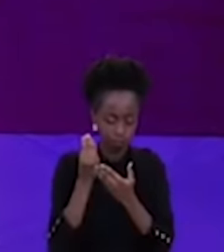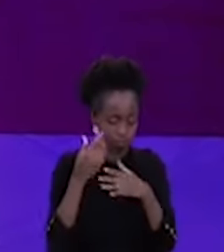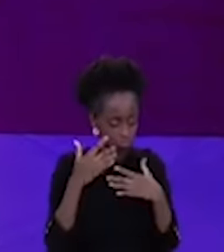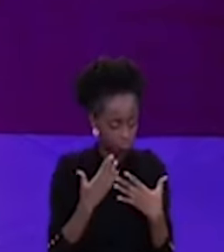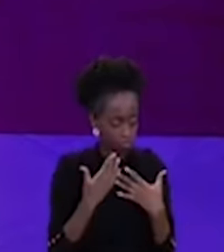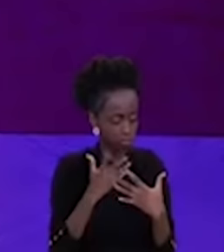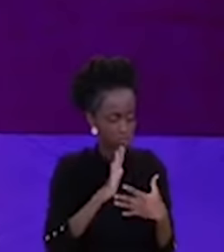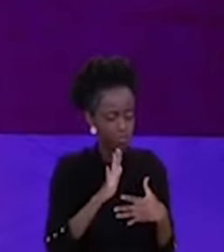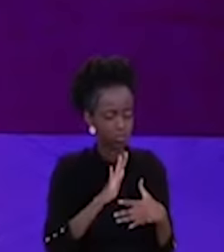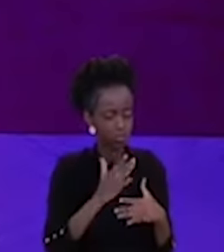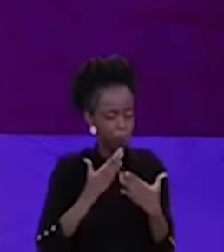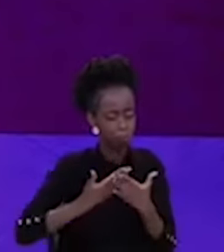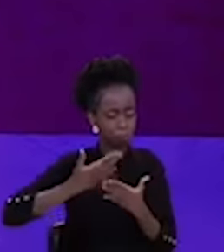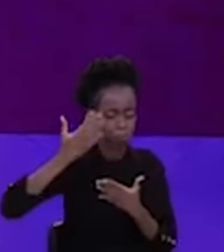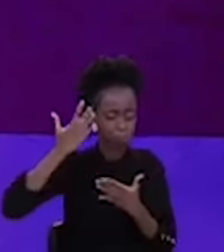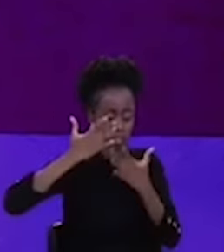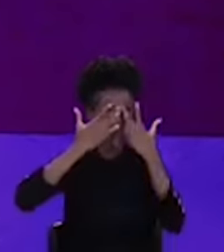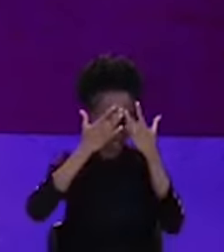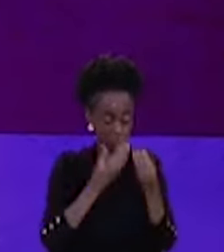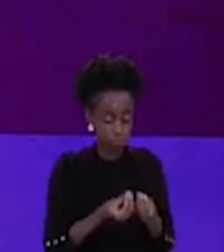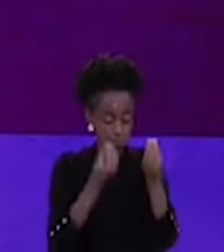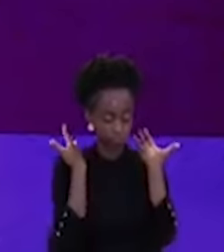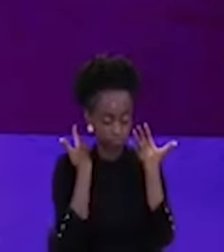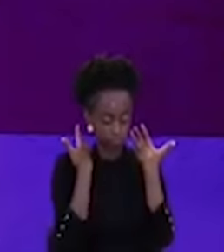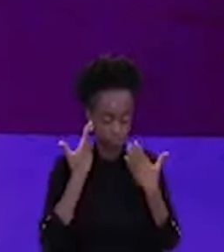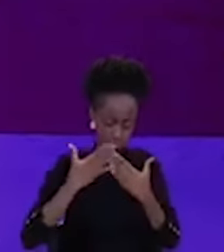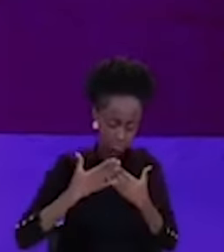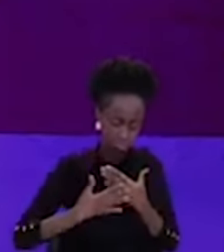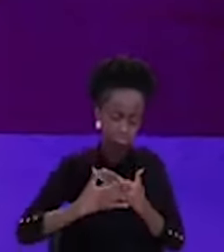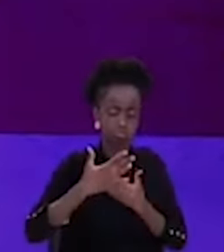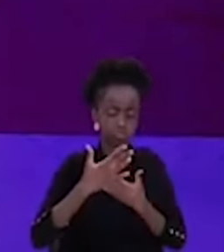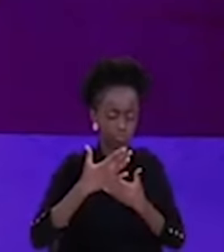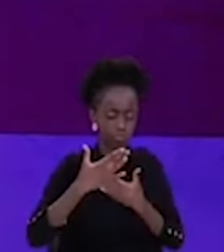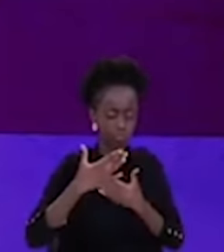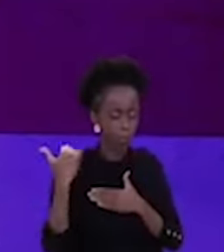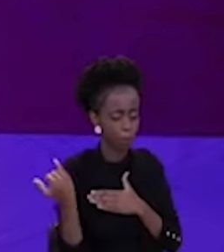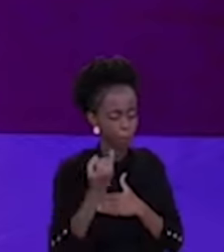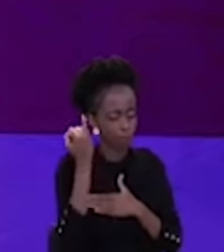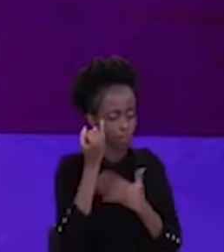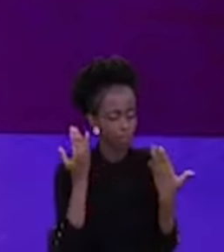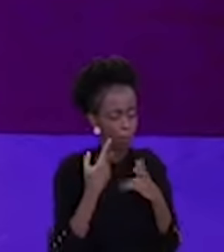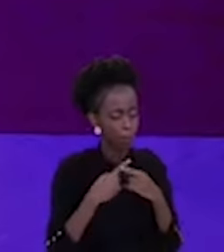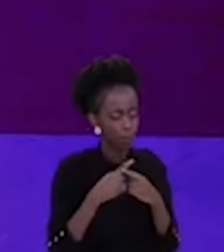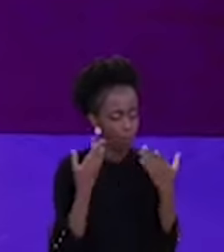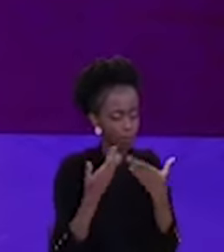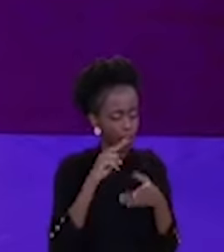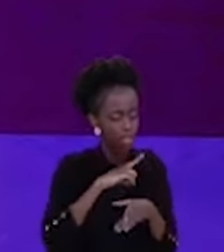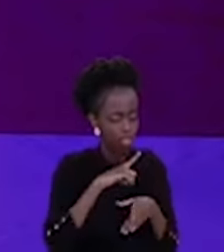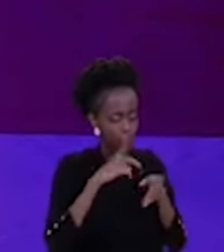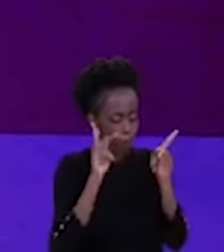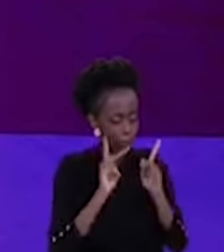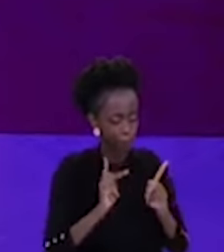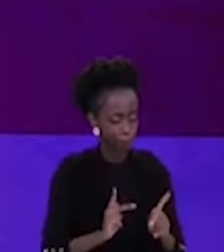Então já não fale mais do passado, porque agora, com a paz,